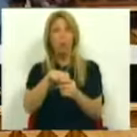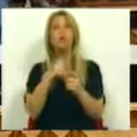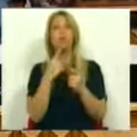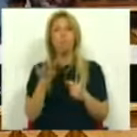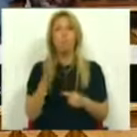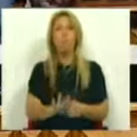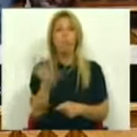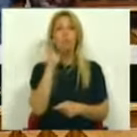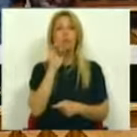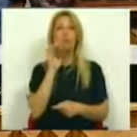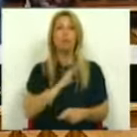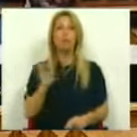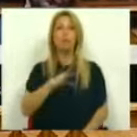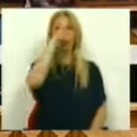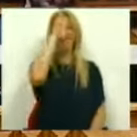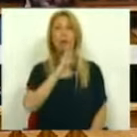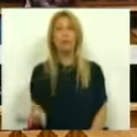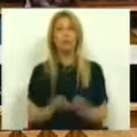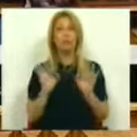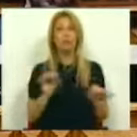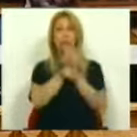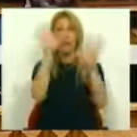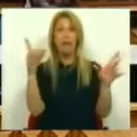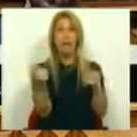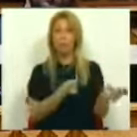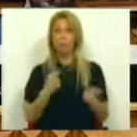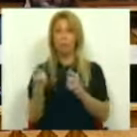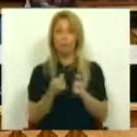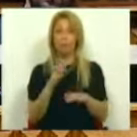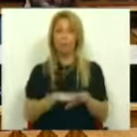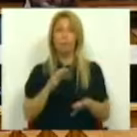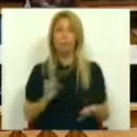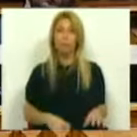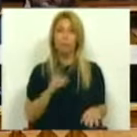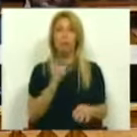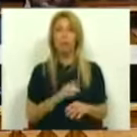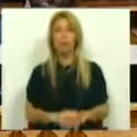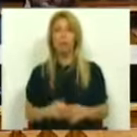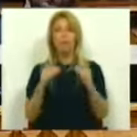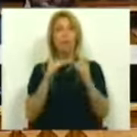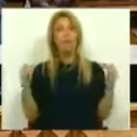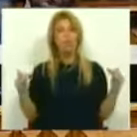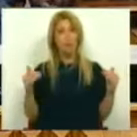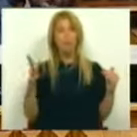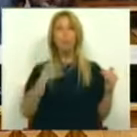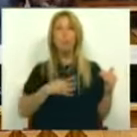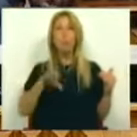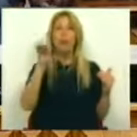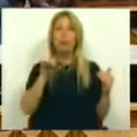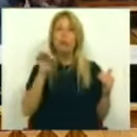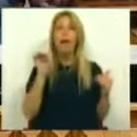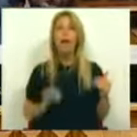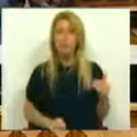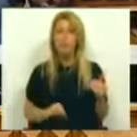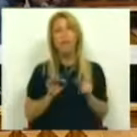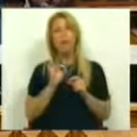Sr. Primeiro-Ministro, como já ficou claro neste debate. Por isso, nesta fase, quero também aqui deixar